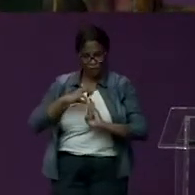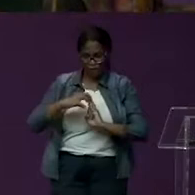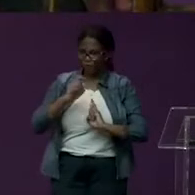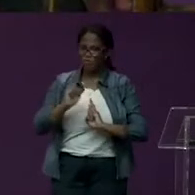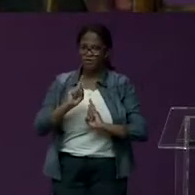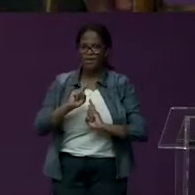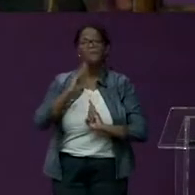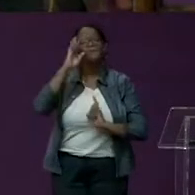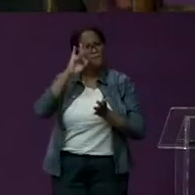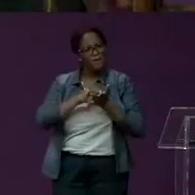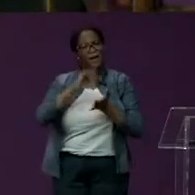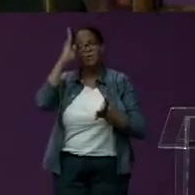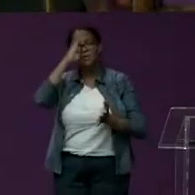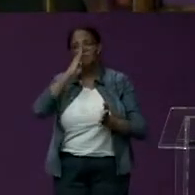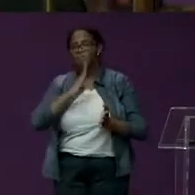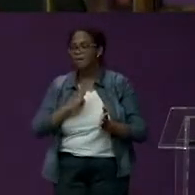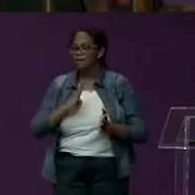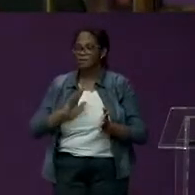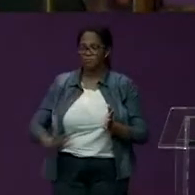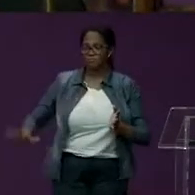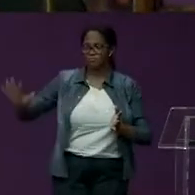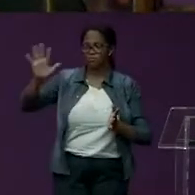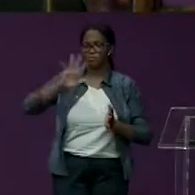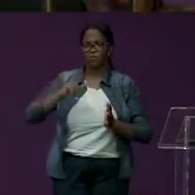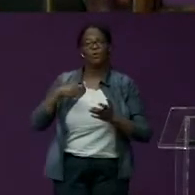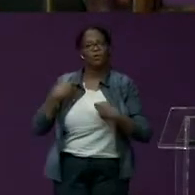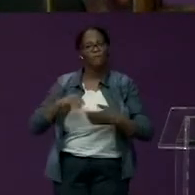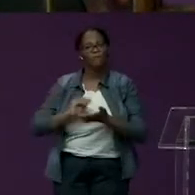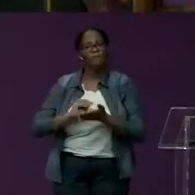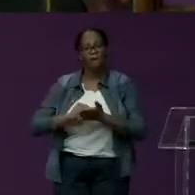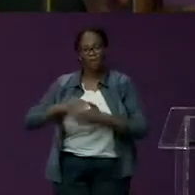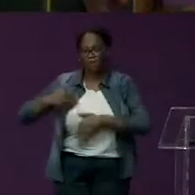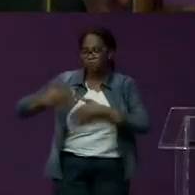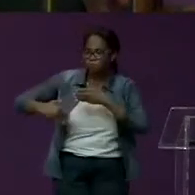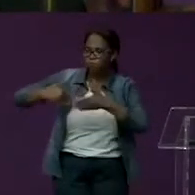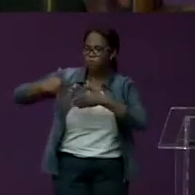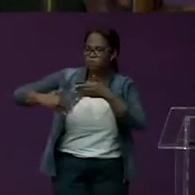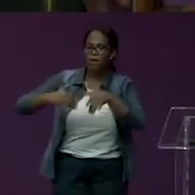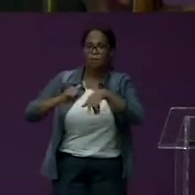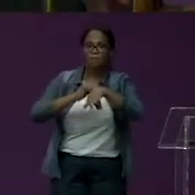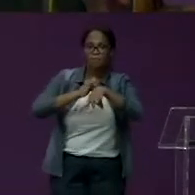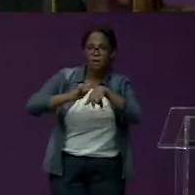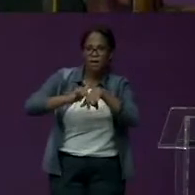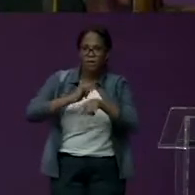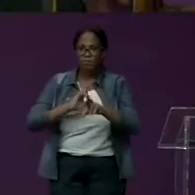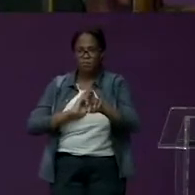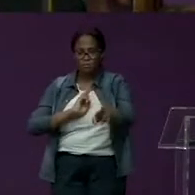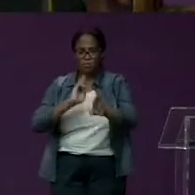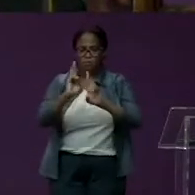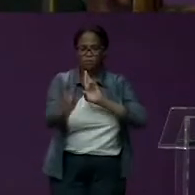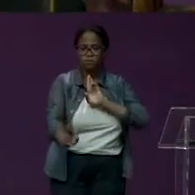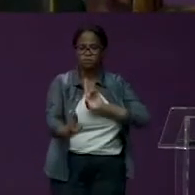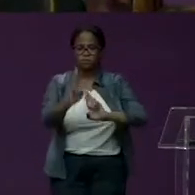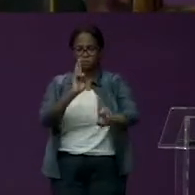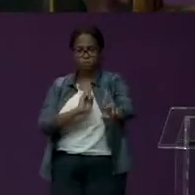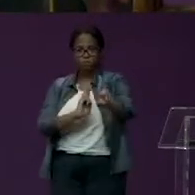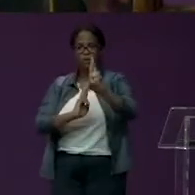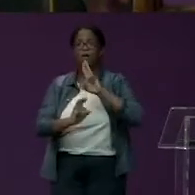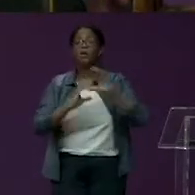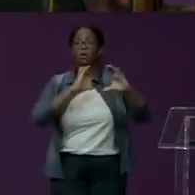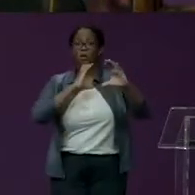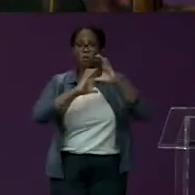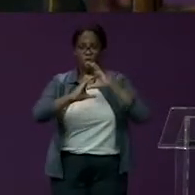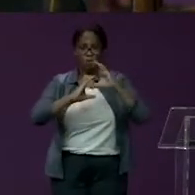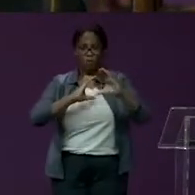todo ainda precisa avançar bastante nisso, quer dizer, mecanismos em que nós favoreçamos não só a